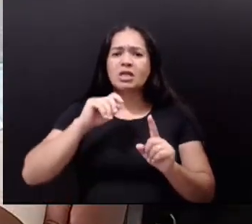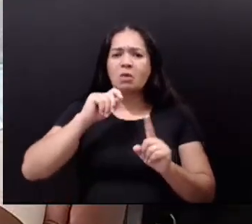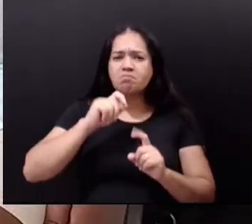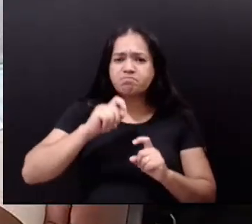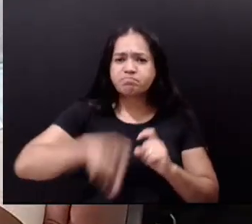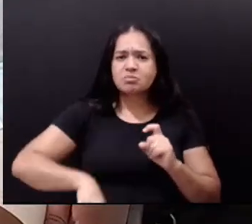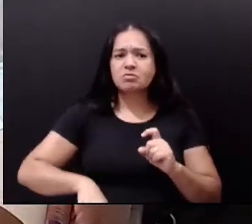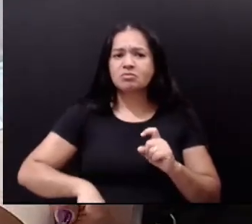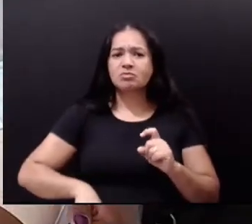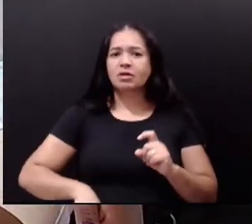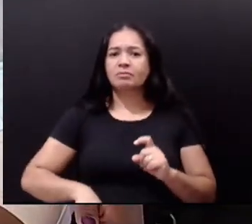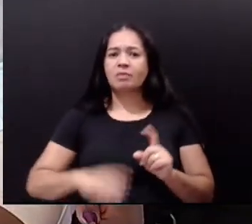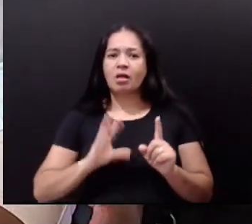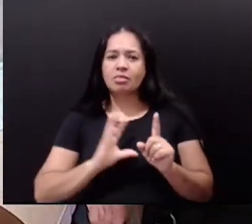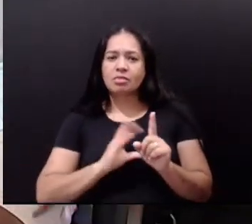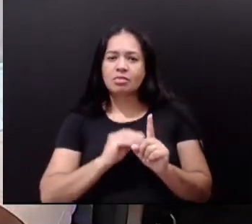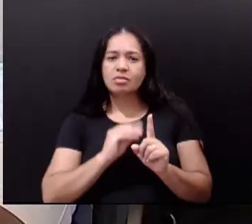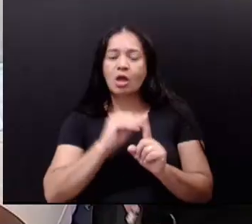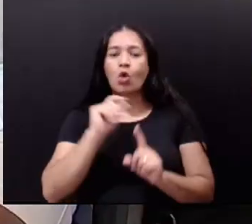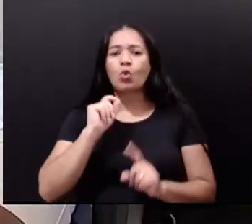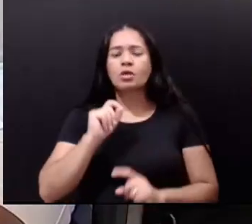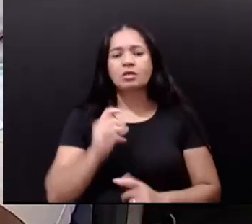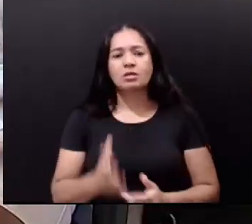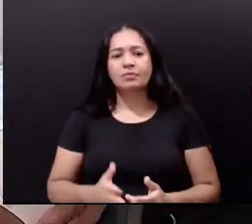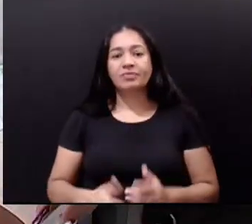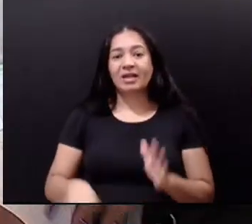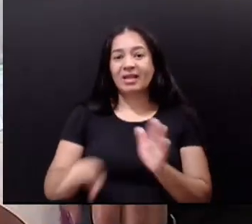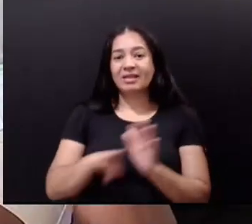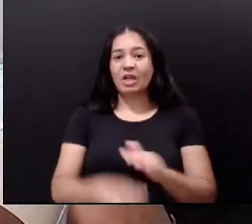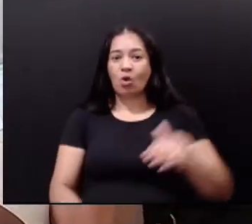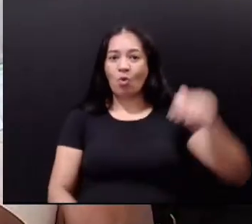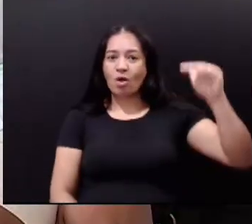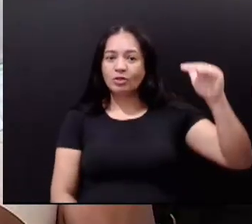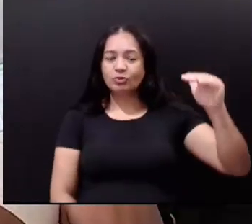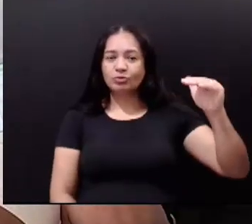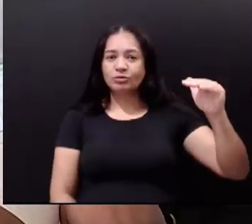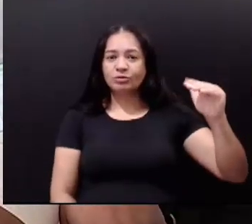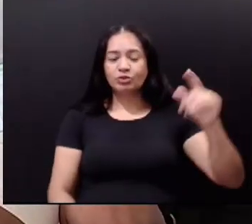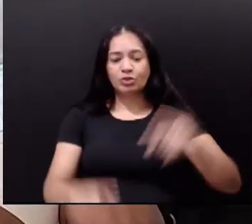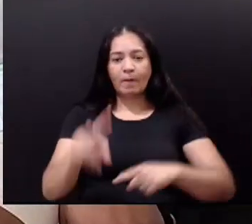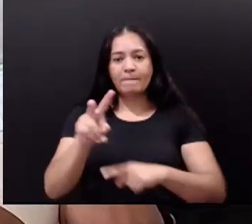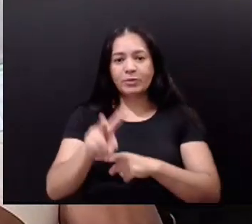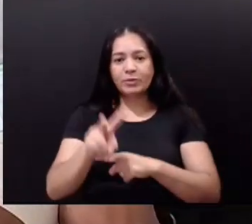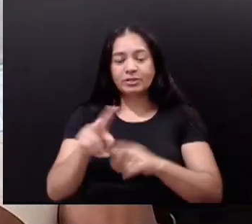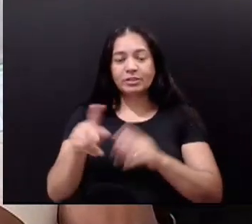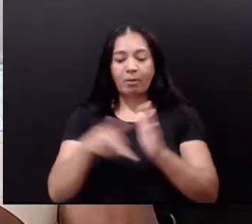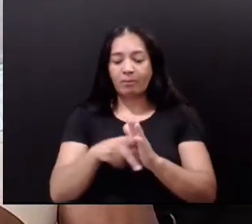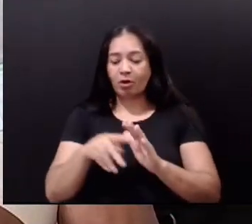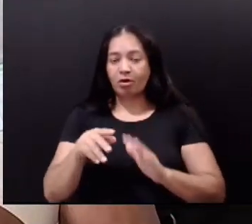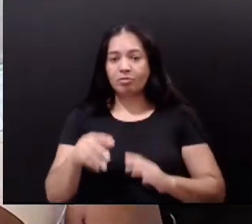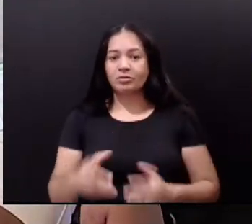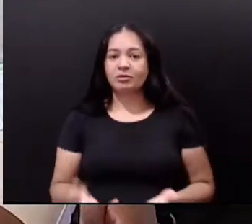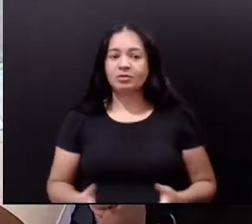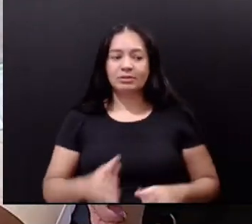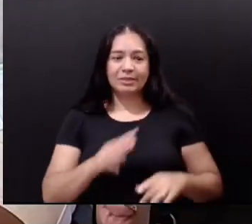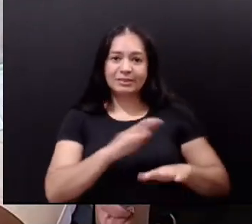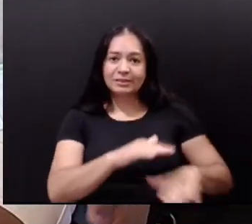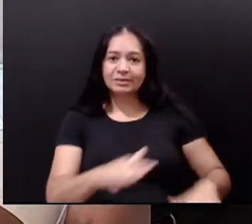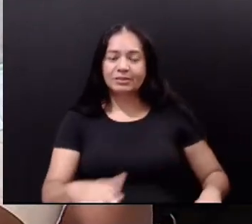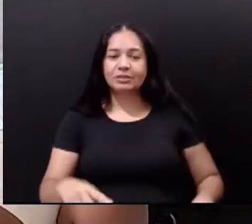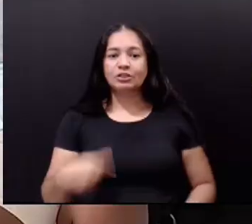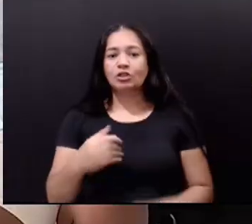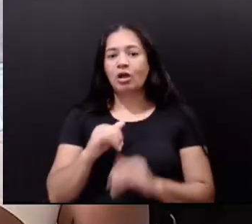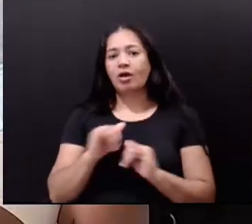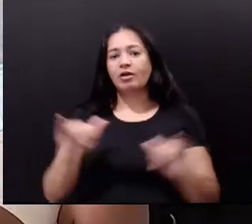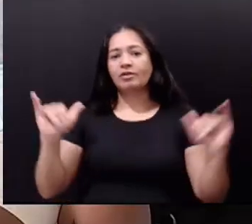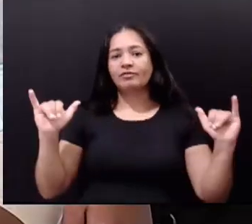eles isso. Até o adulto na questão de proteção das crianças, né? A gente costuma dizer, né? E eu acho que está na lei,